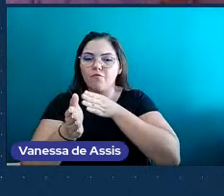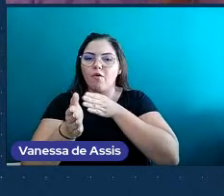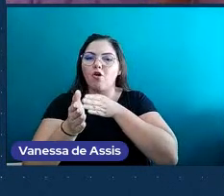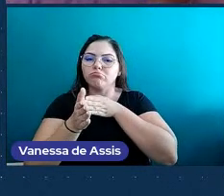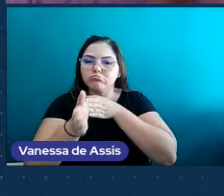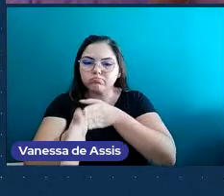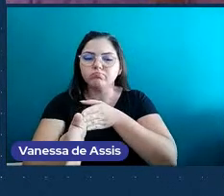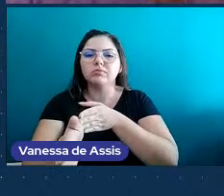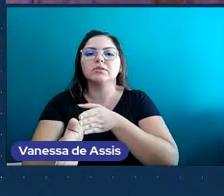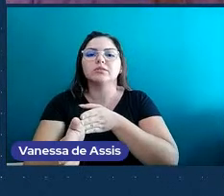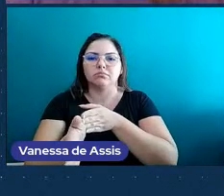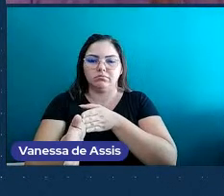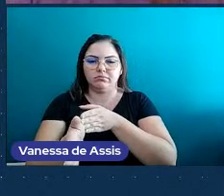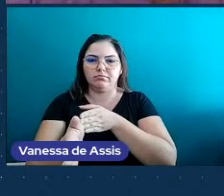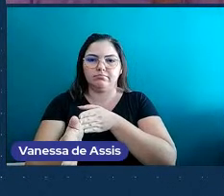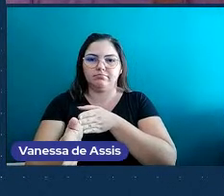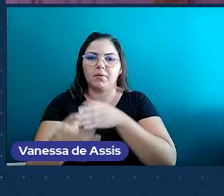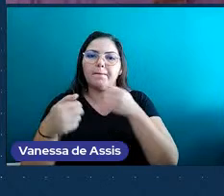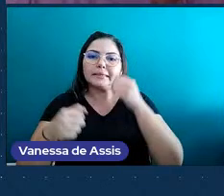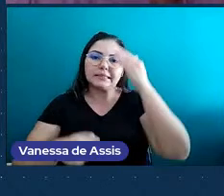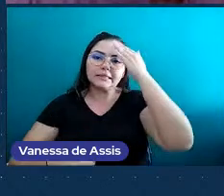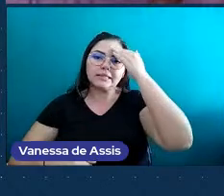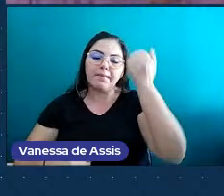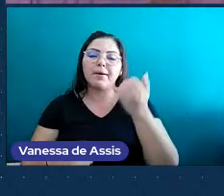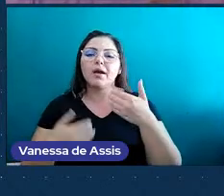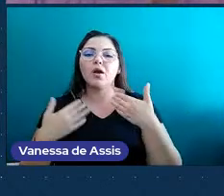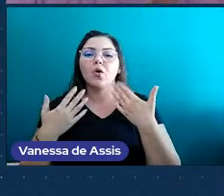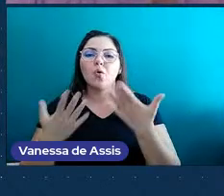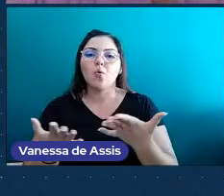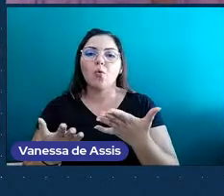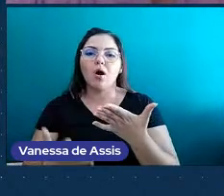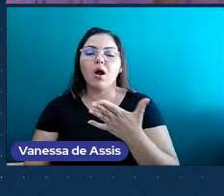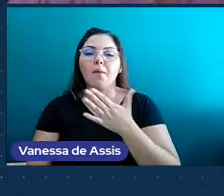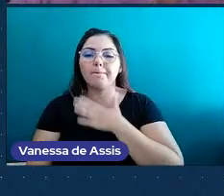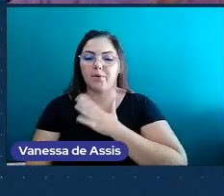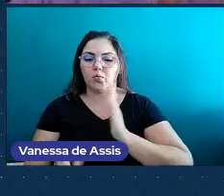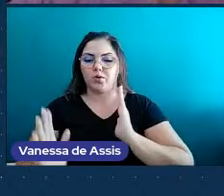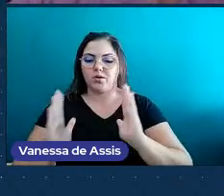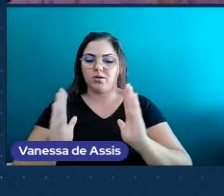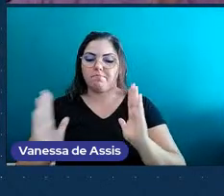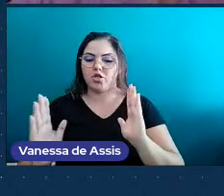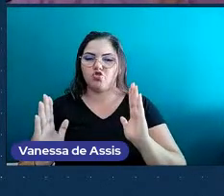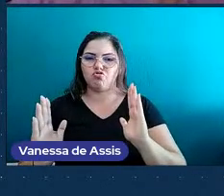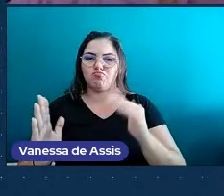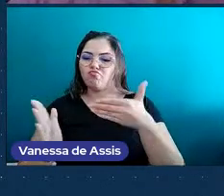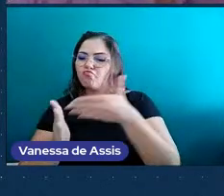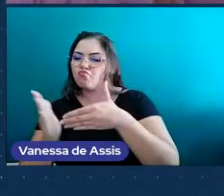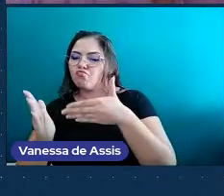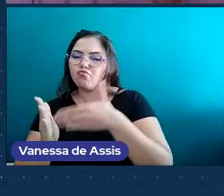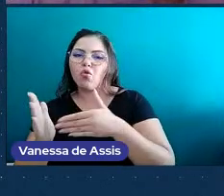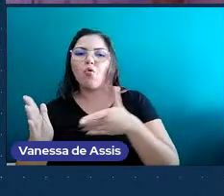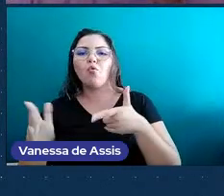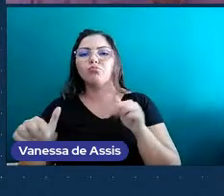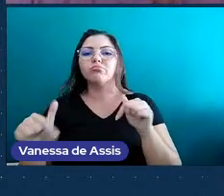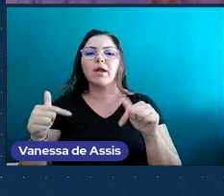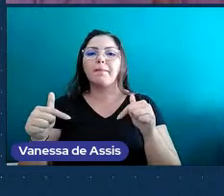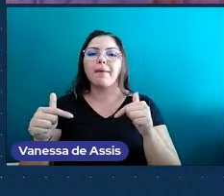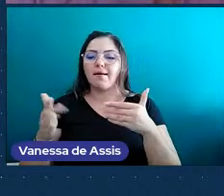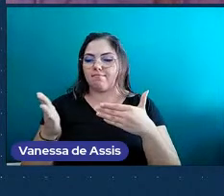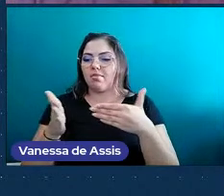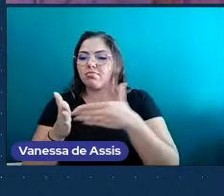eu saber por onde eu vou caminhar, quais são os meus limites, né? E o que é que eu não